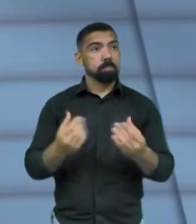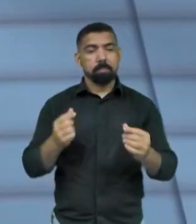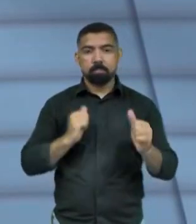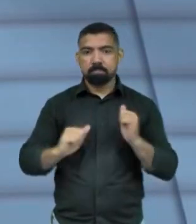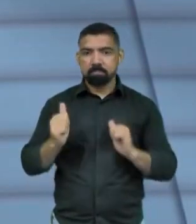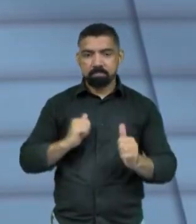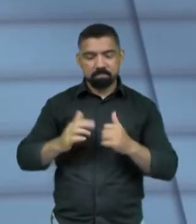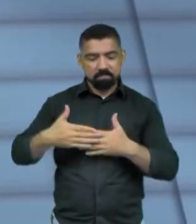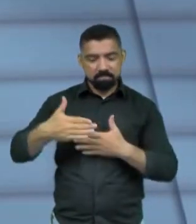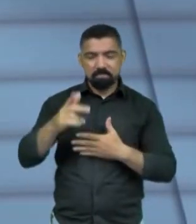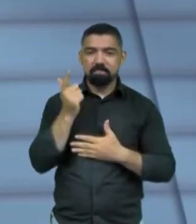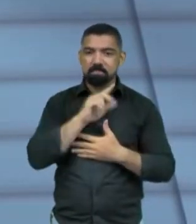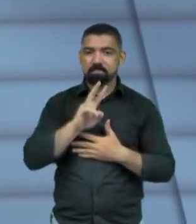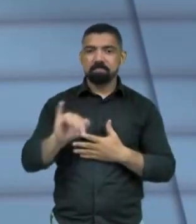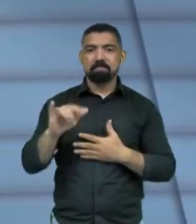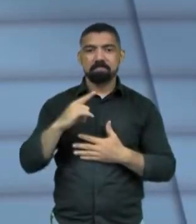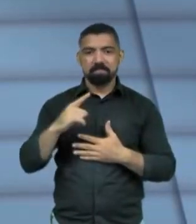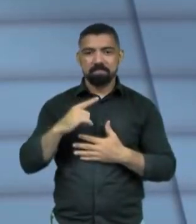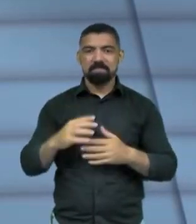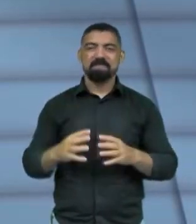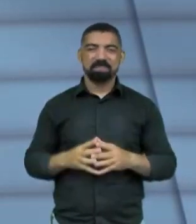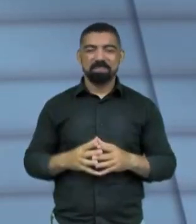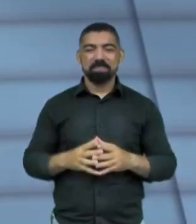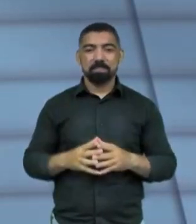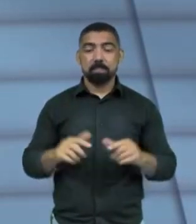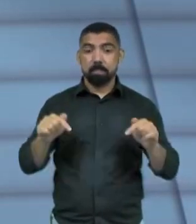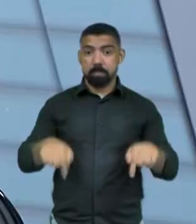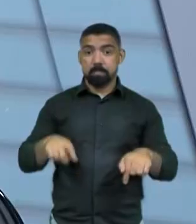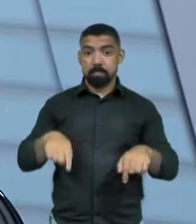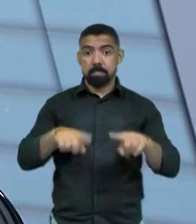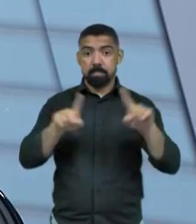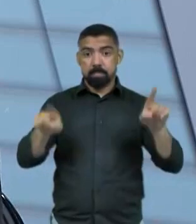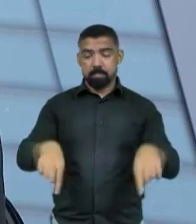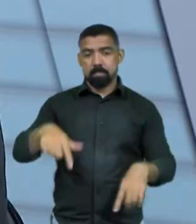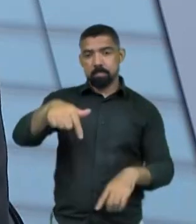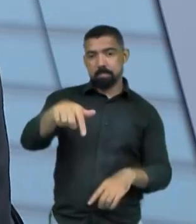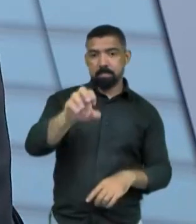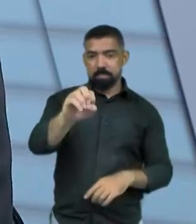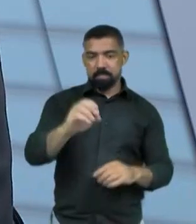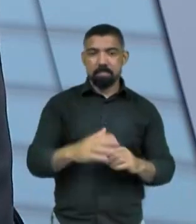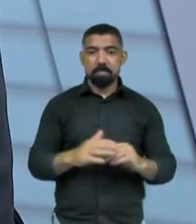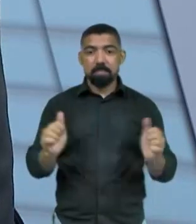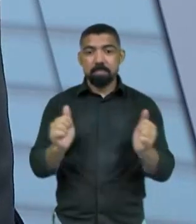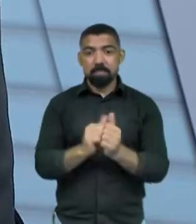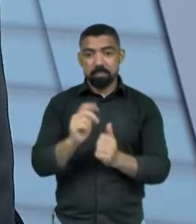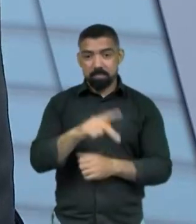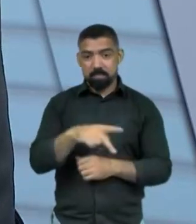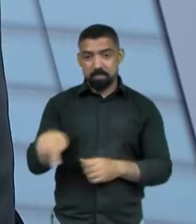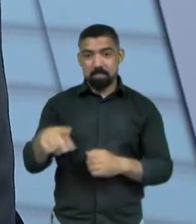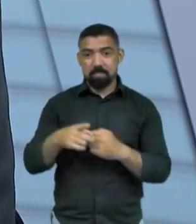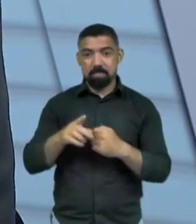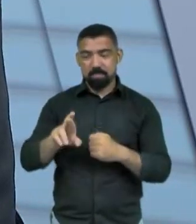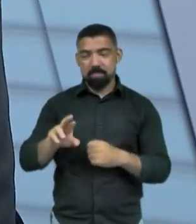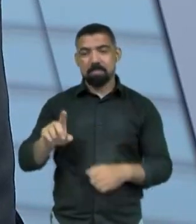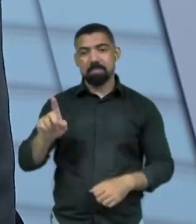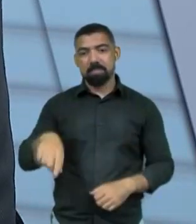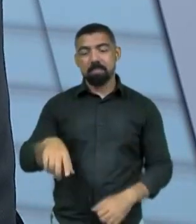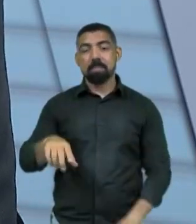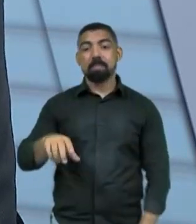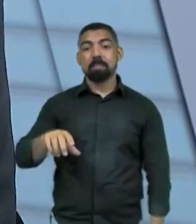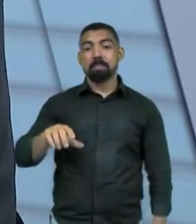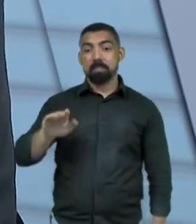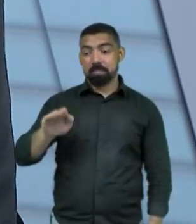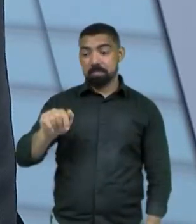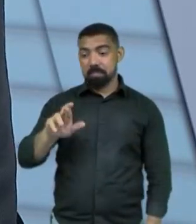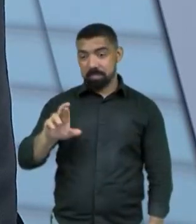a coisa vai acontecer conforme previsto. Aqui é o Questão de Ordem, eu estou aqui com o professor doutor da UFC, José de Paula Barros Neto,